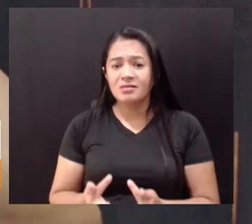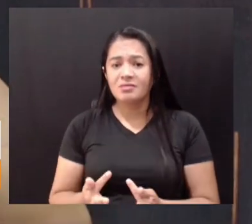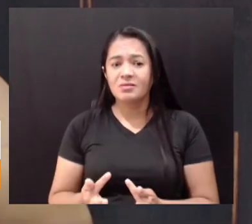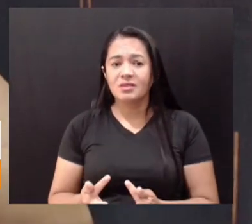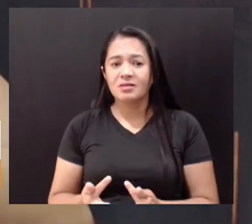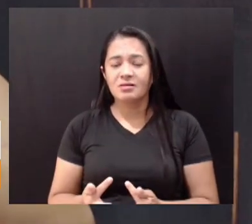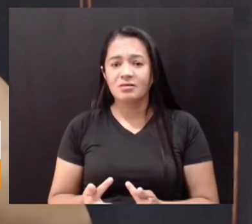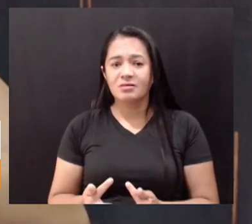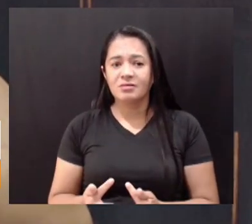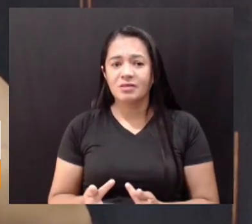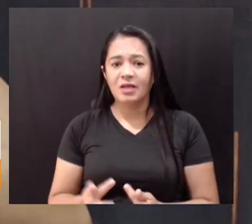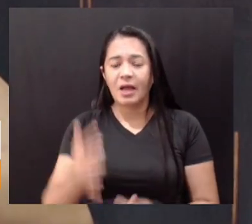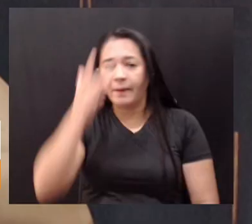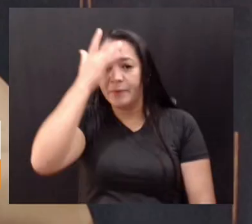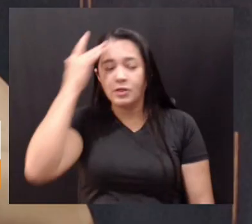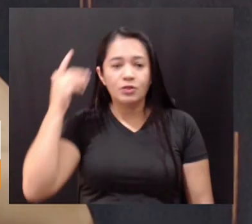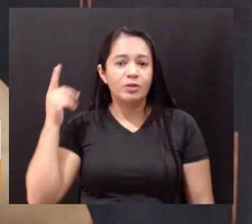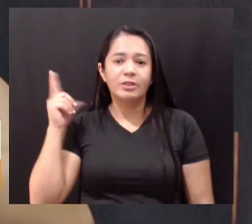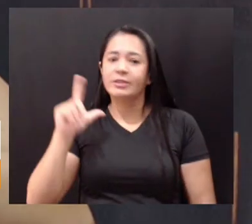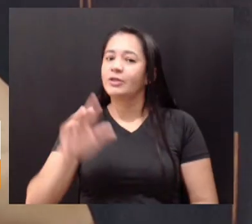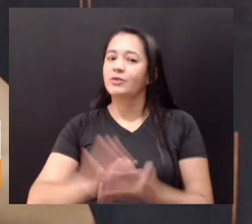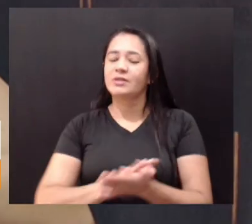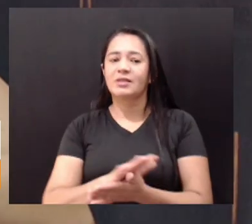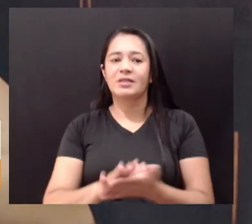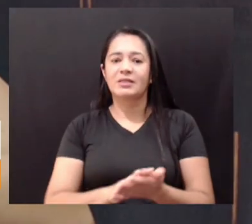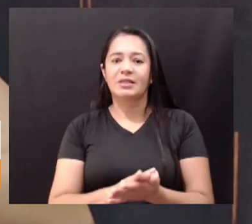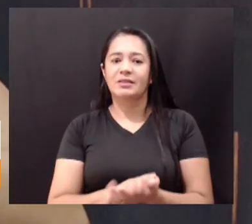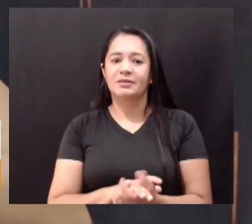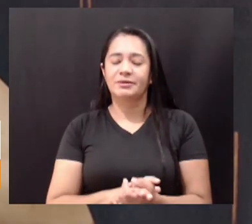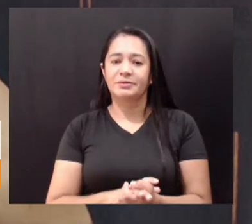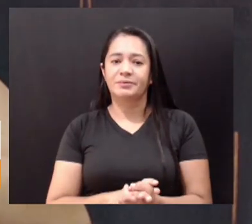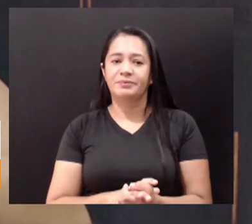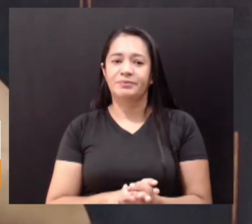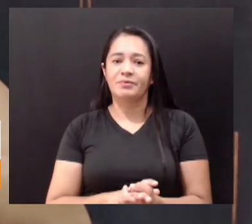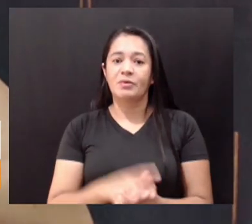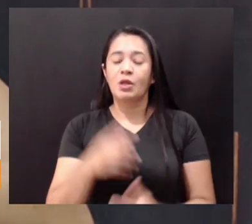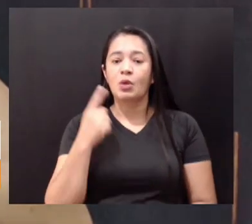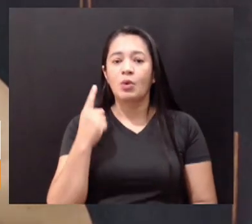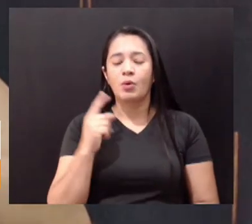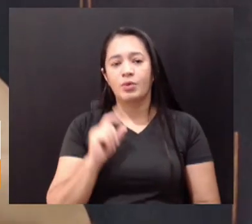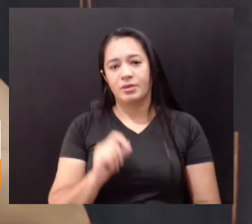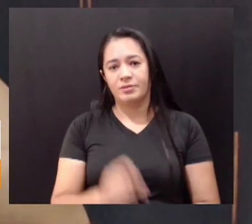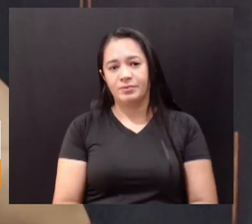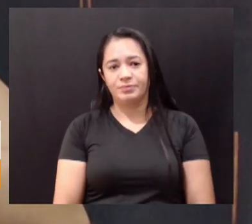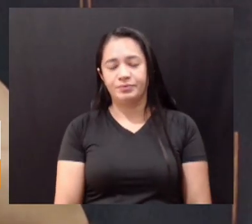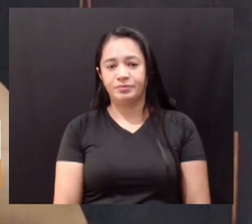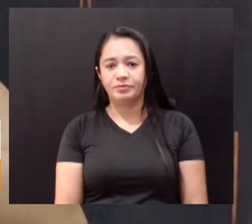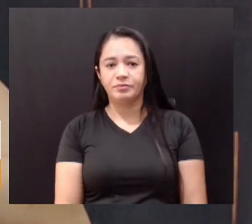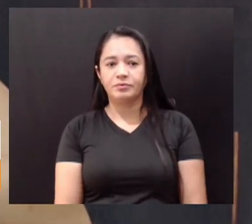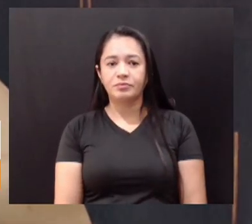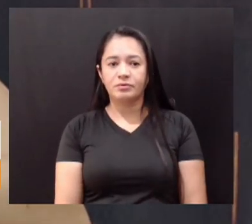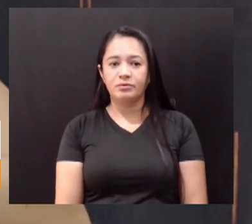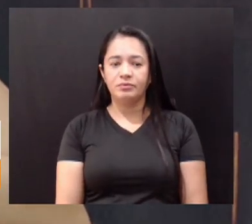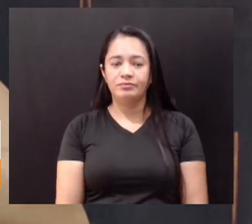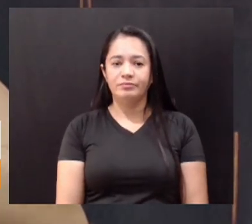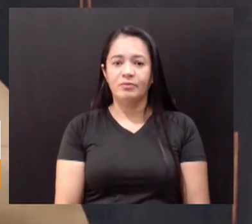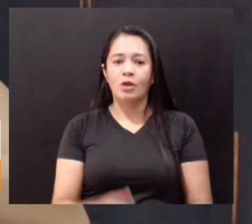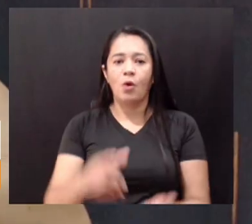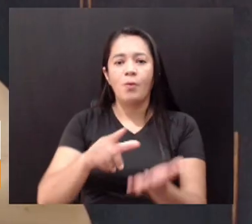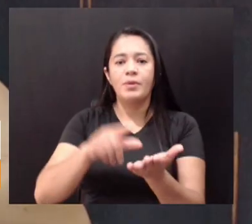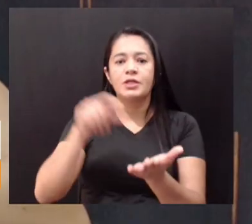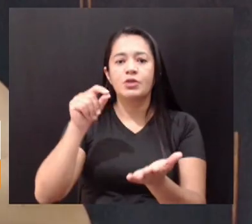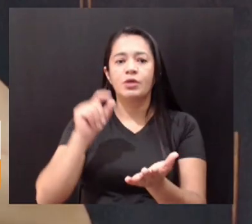decisões. Então existem vários caminhos, um deles é sim, né, o caminho de procurar uma ajuda